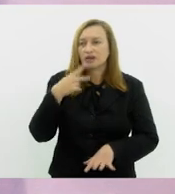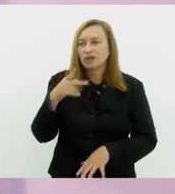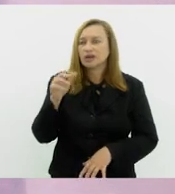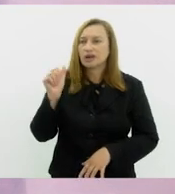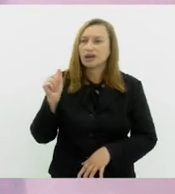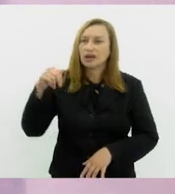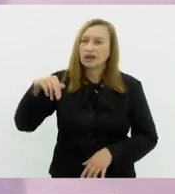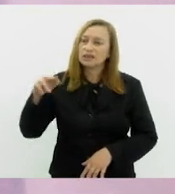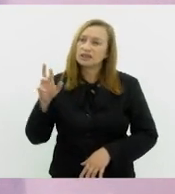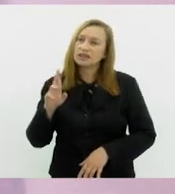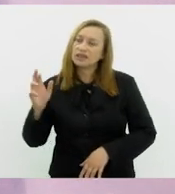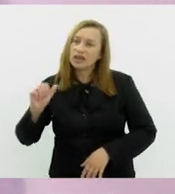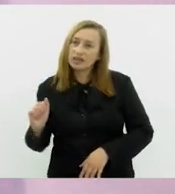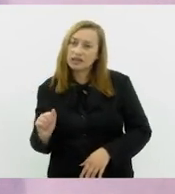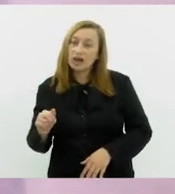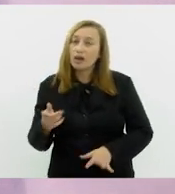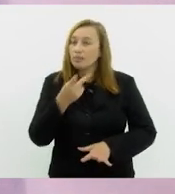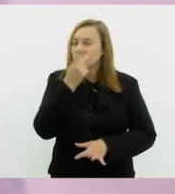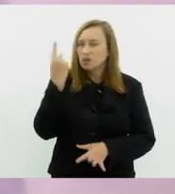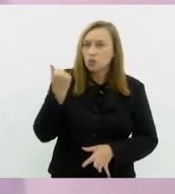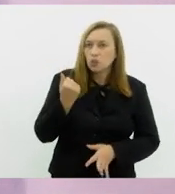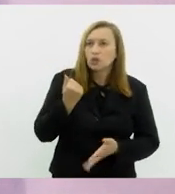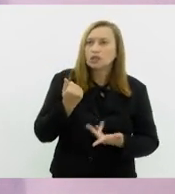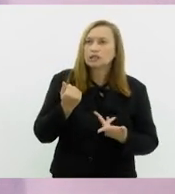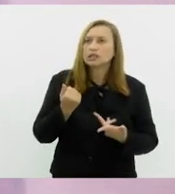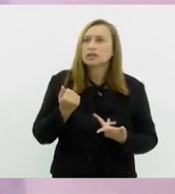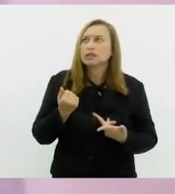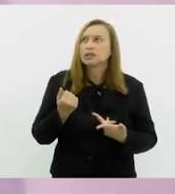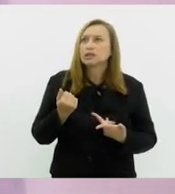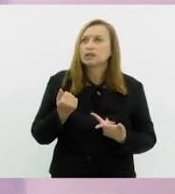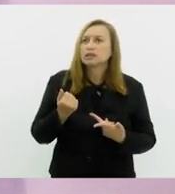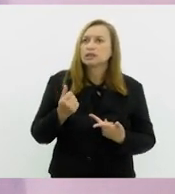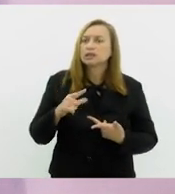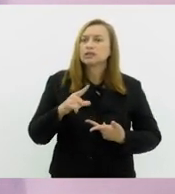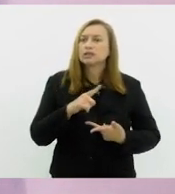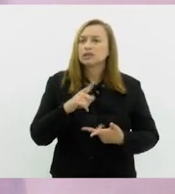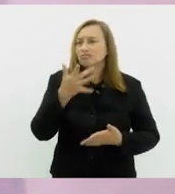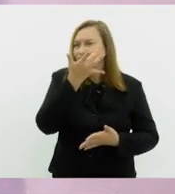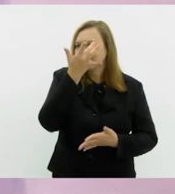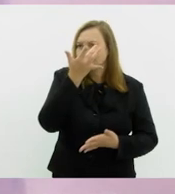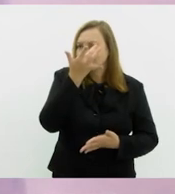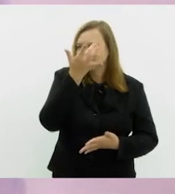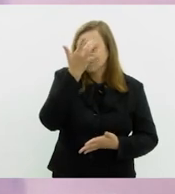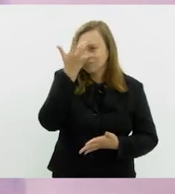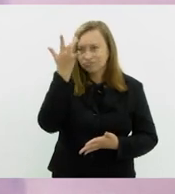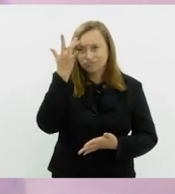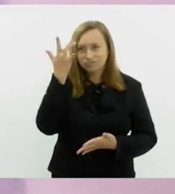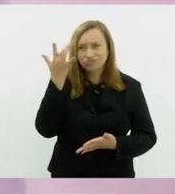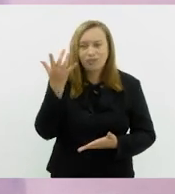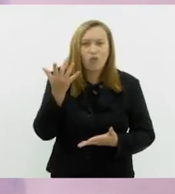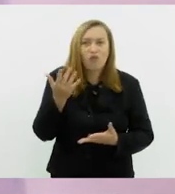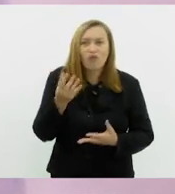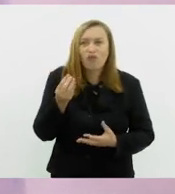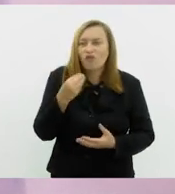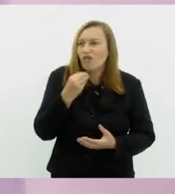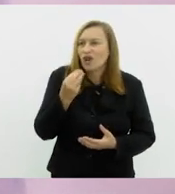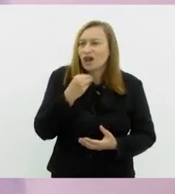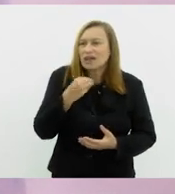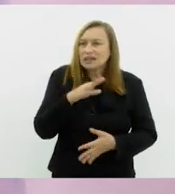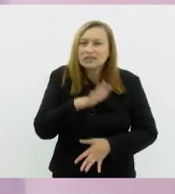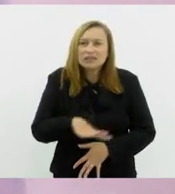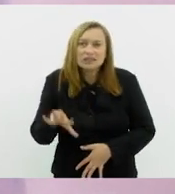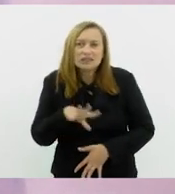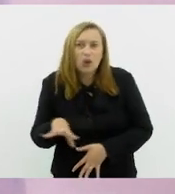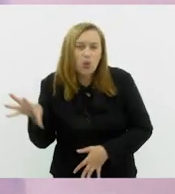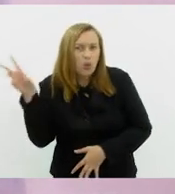Andresa. São pessoas que têm a sua saúde mental extremamente fragilizada. Crianças que ouvem um barulho